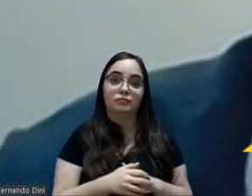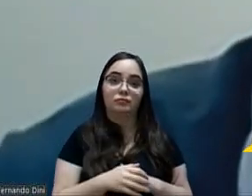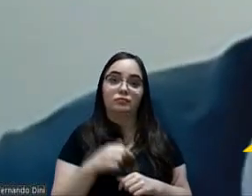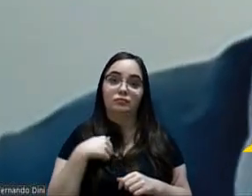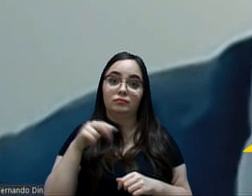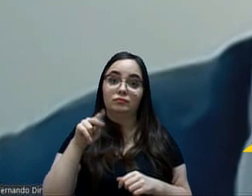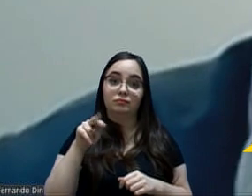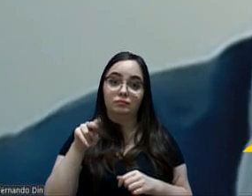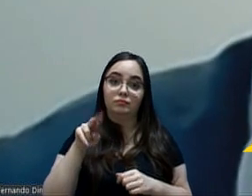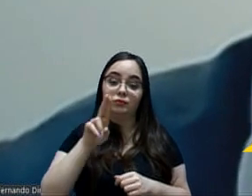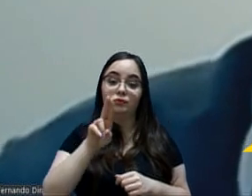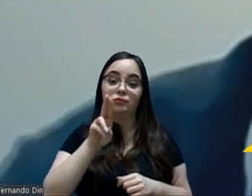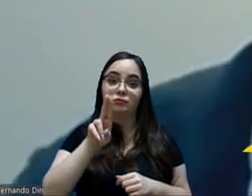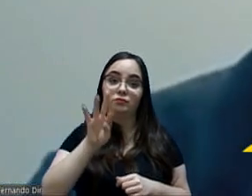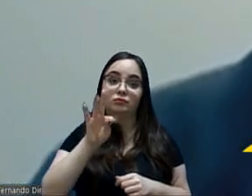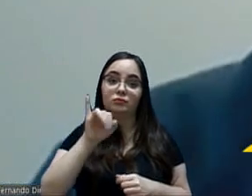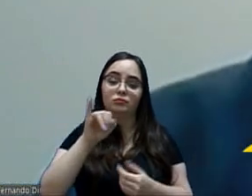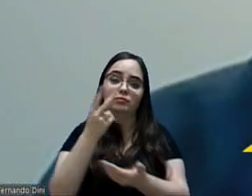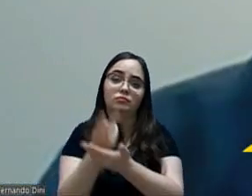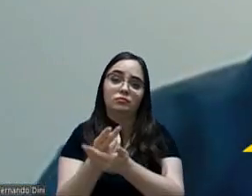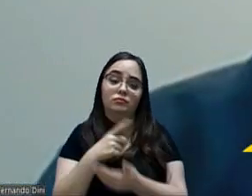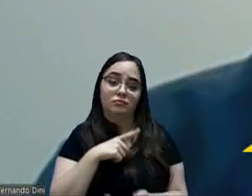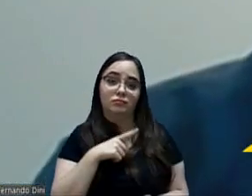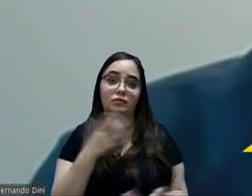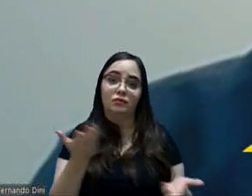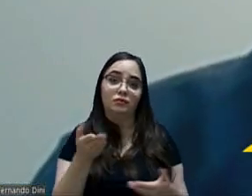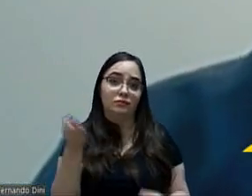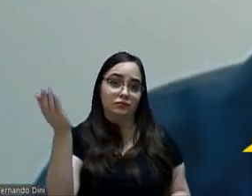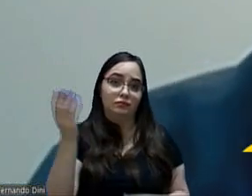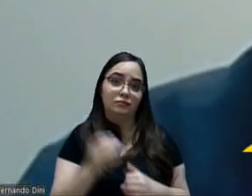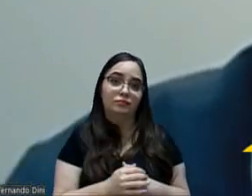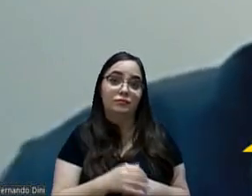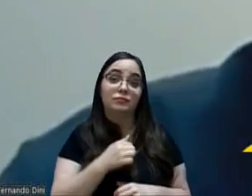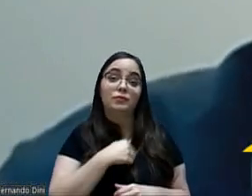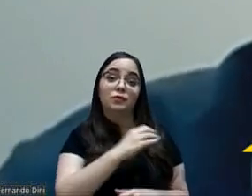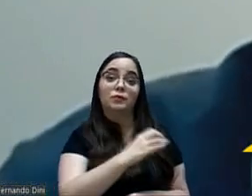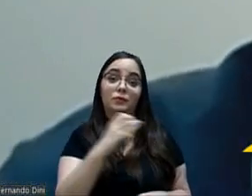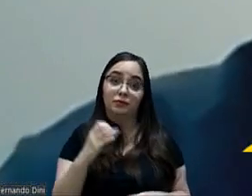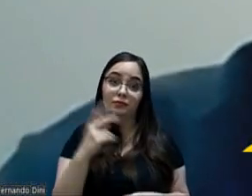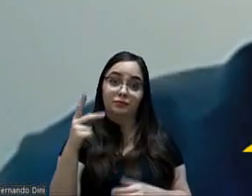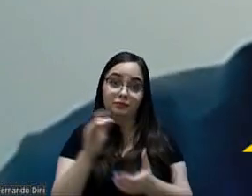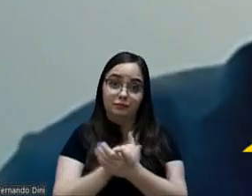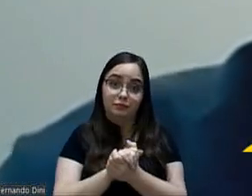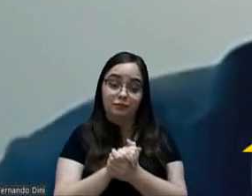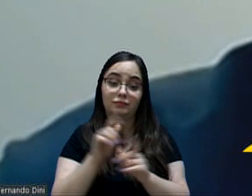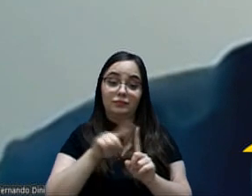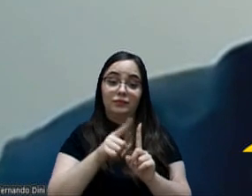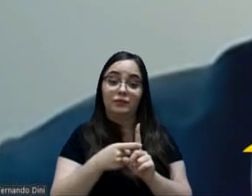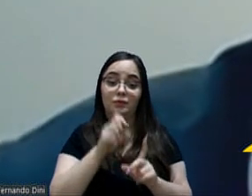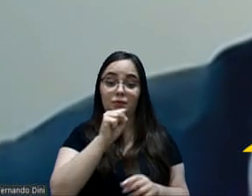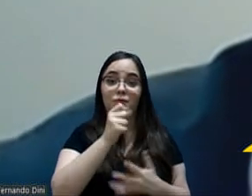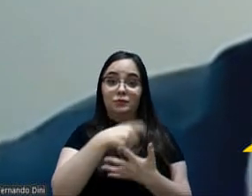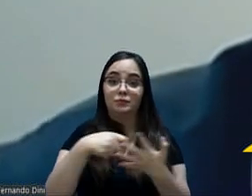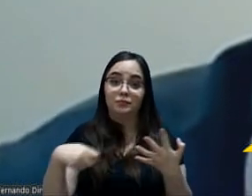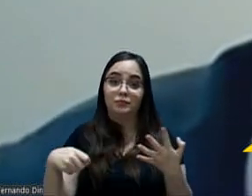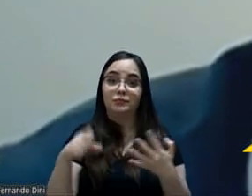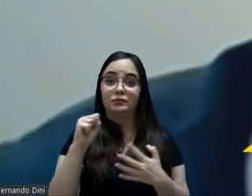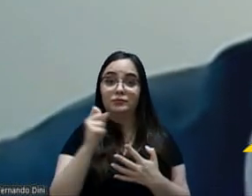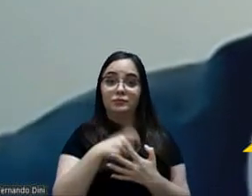indo para a UTI nesse momento, presidente. A minha cunhada, esposa dele, grávida de